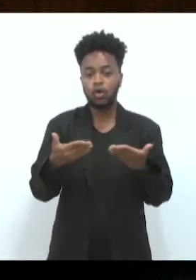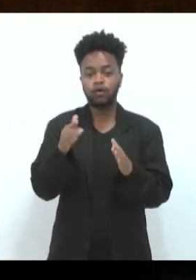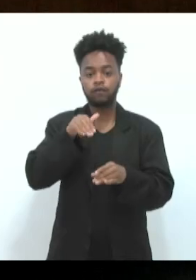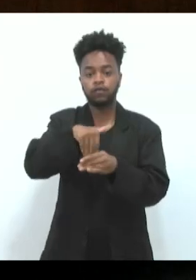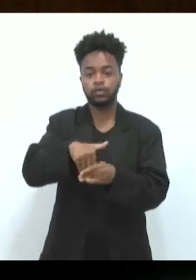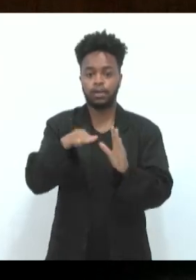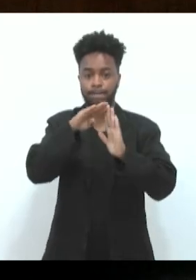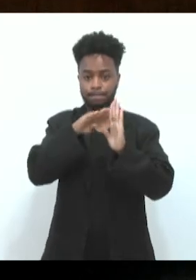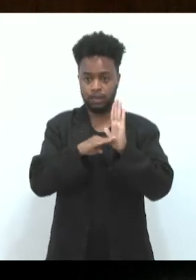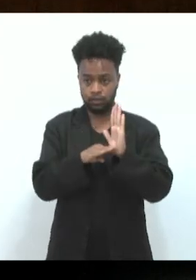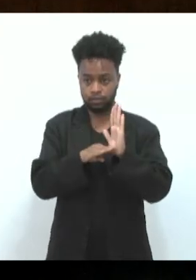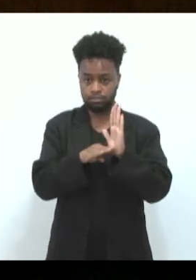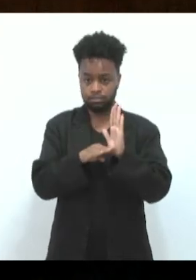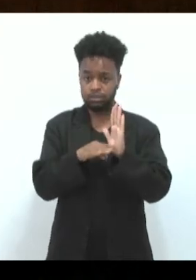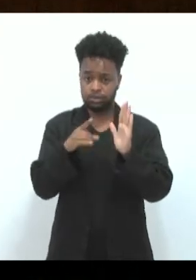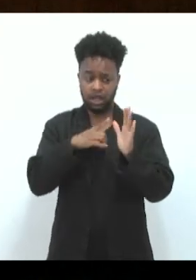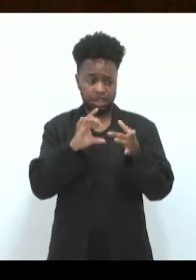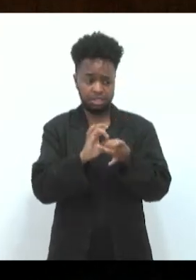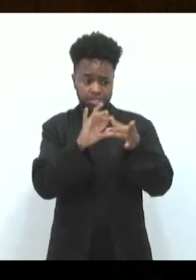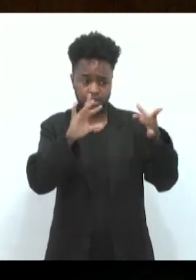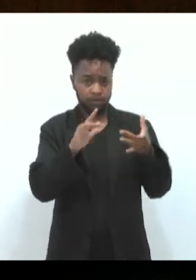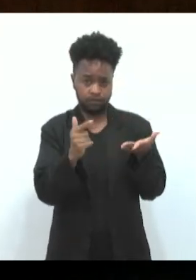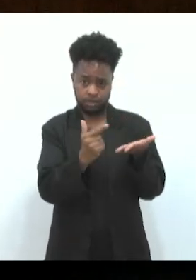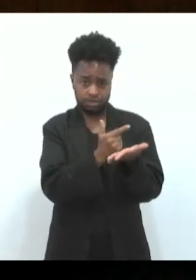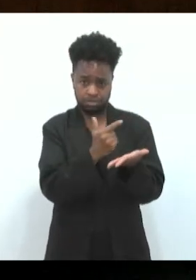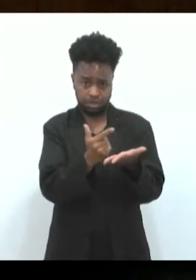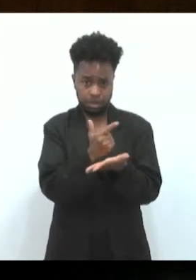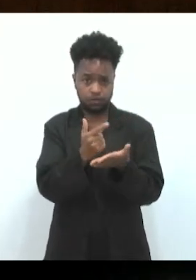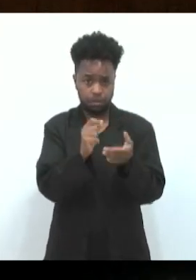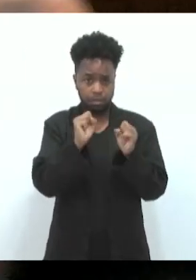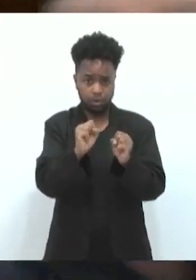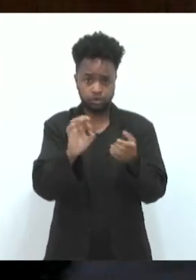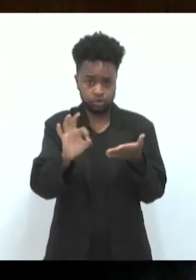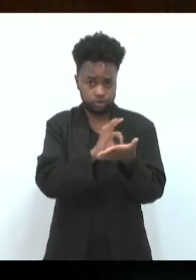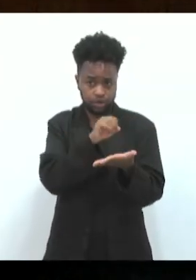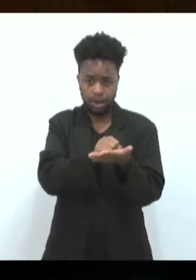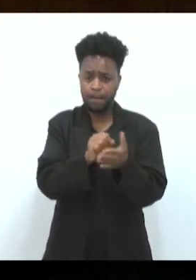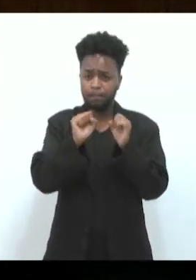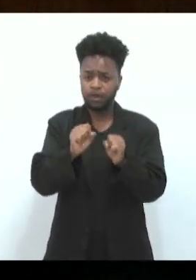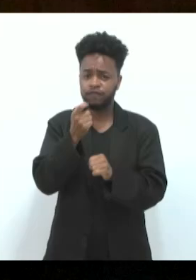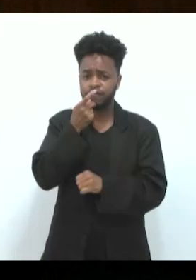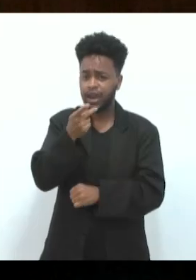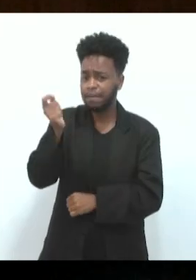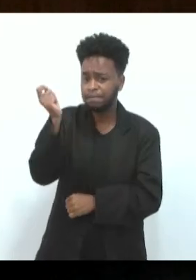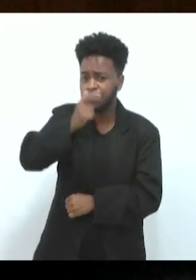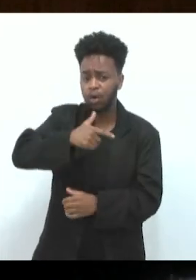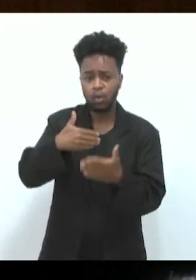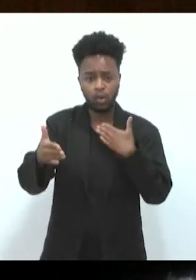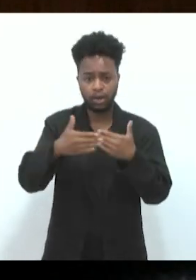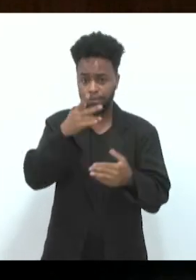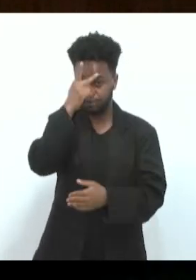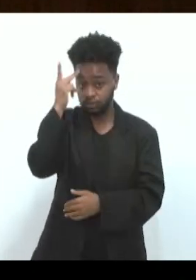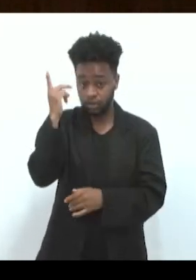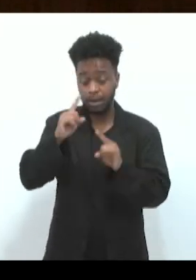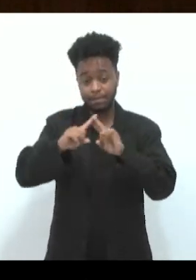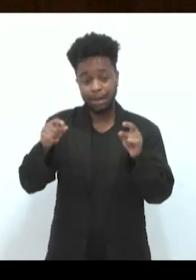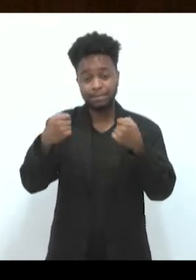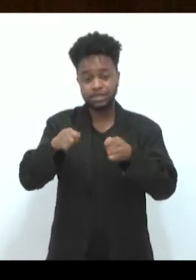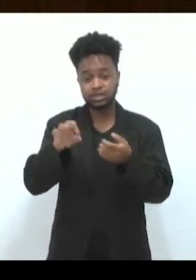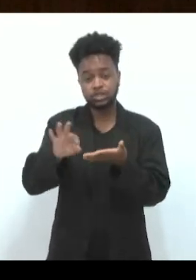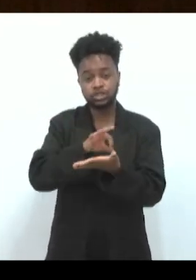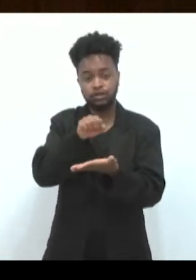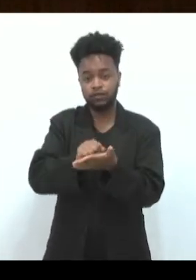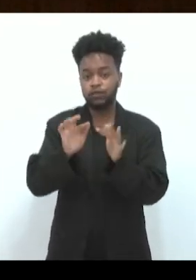pauta. Está aberto o livro, a prescrição de todos. Todo mundo pode falar mal de quem quiser e bem entender, mas se inscreva